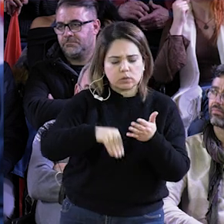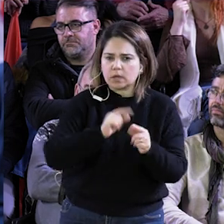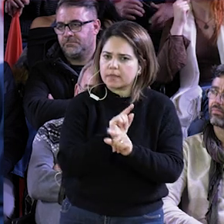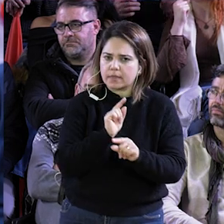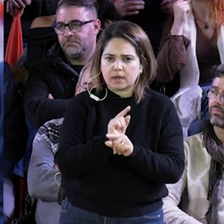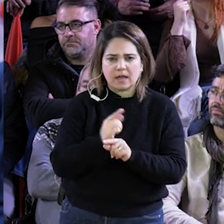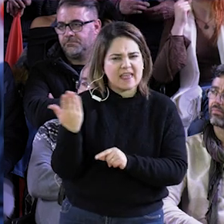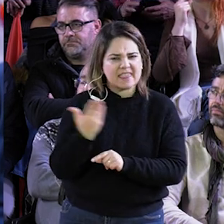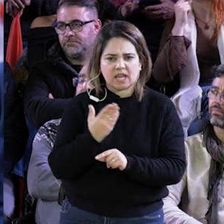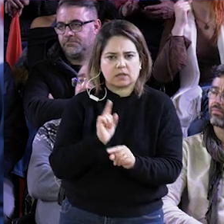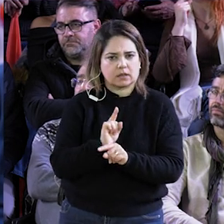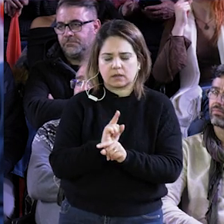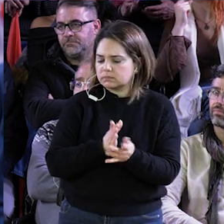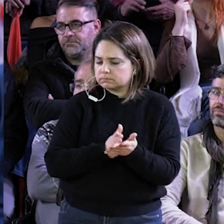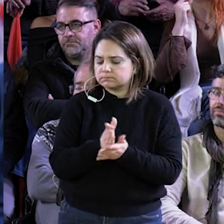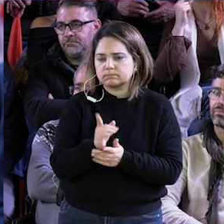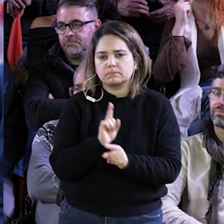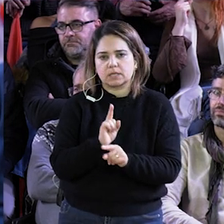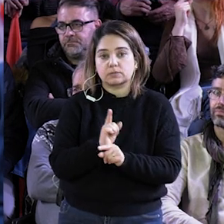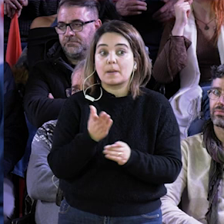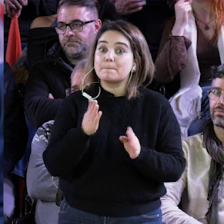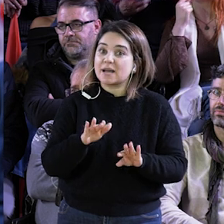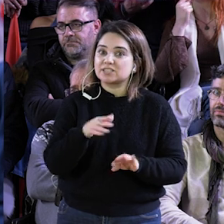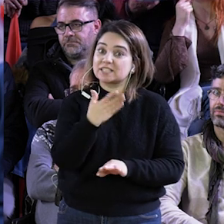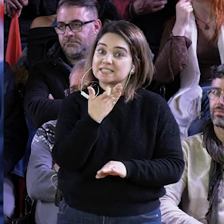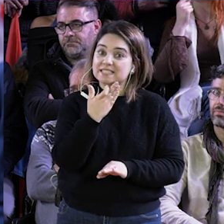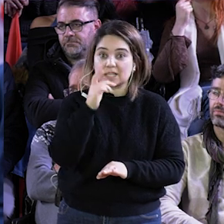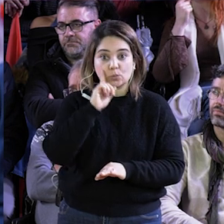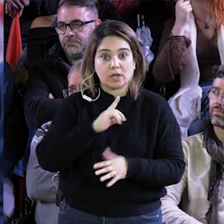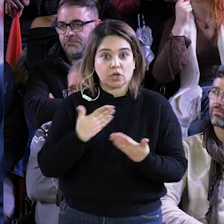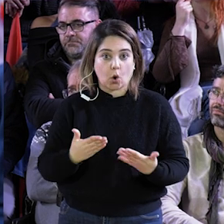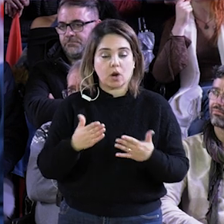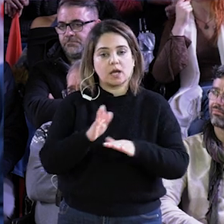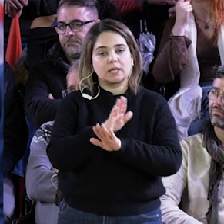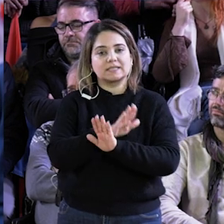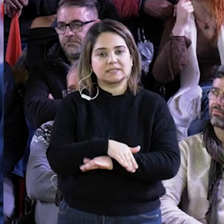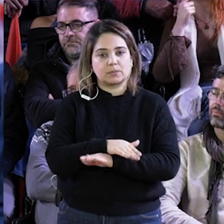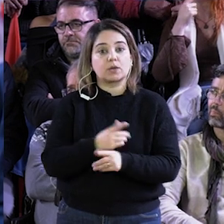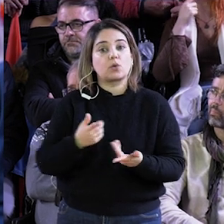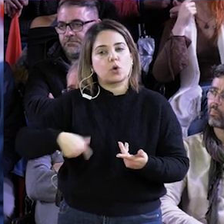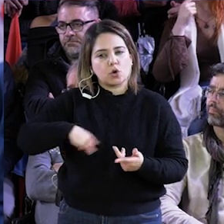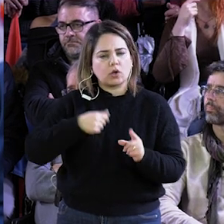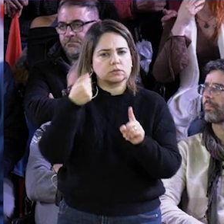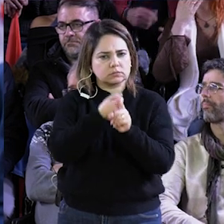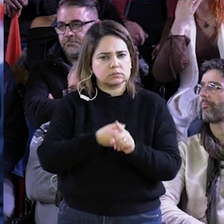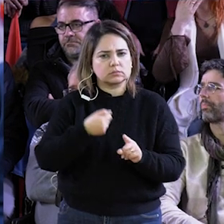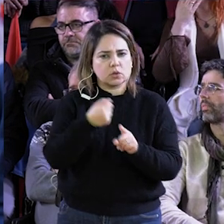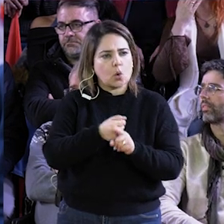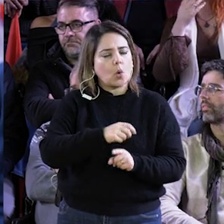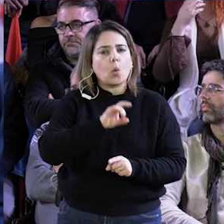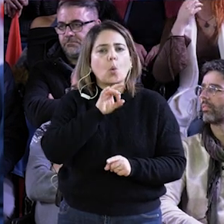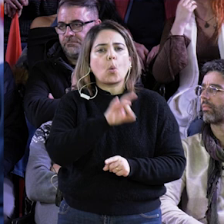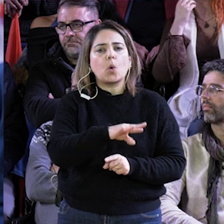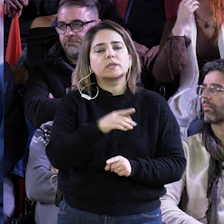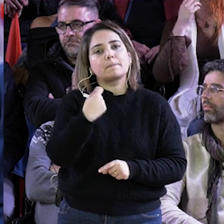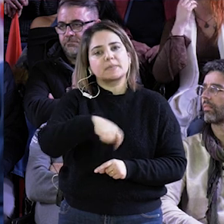trabalho, todos os direitos. E, no entanto, estas 17 mulheres estão hoje desempregadas e nós temos de lutar contra um presidente do